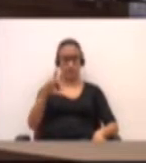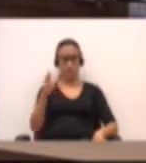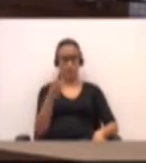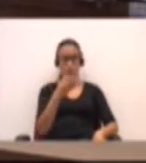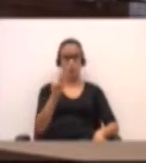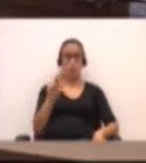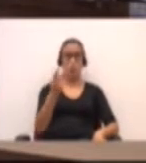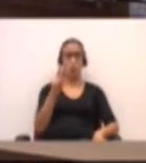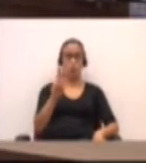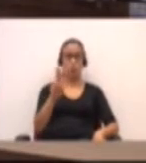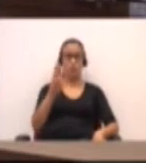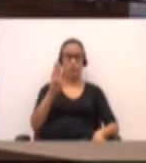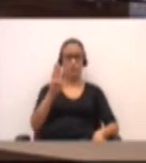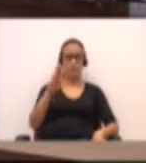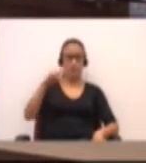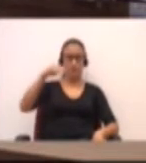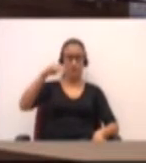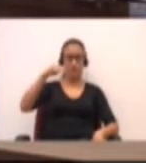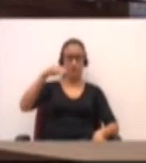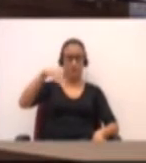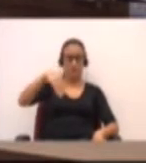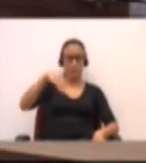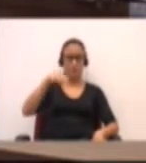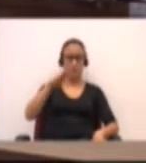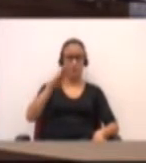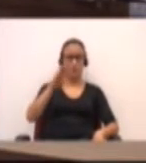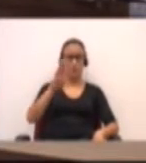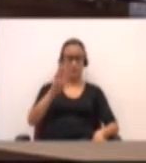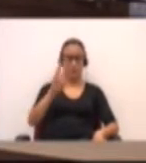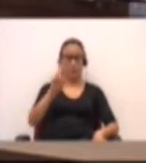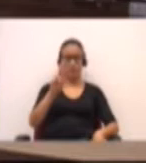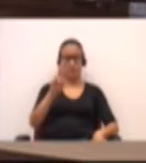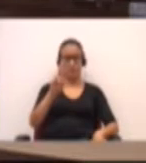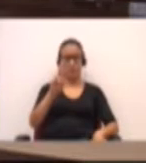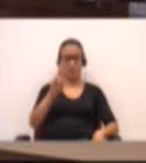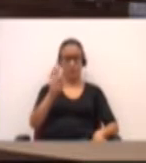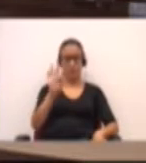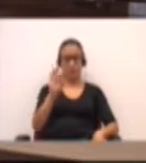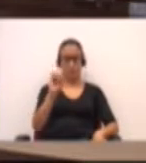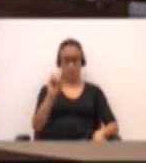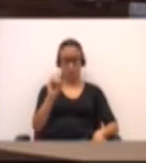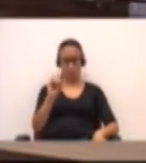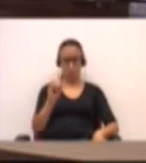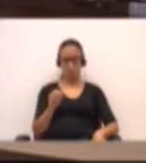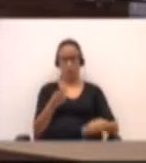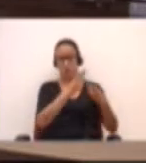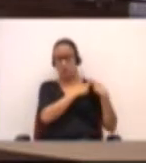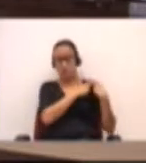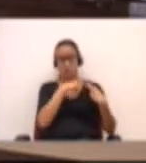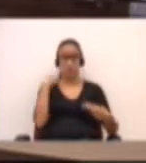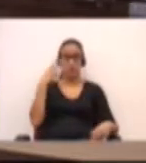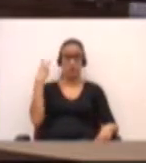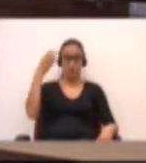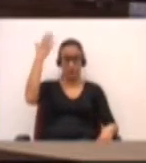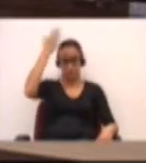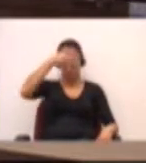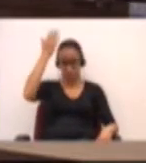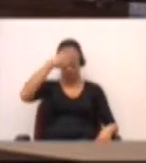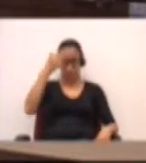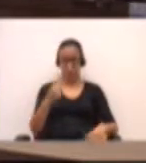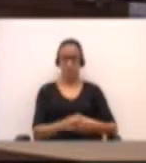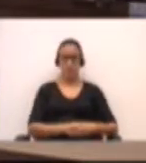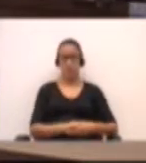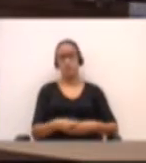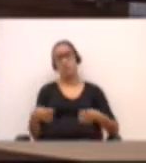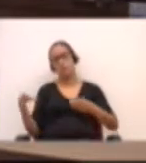Autora: vereadora Érica Tanque. Encaminhe-se às comissões.